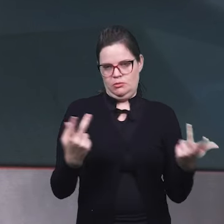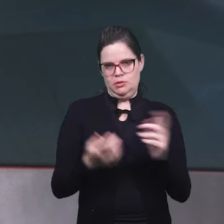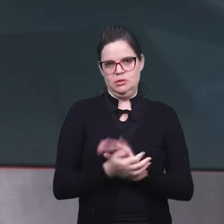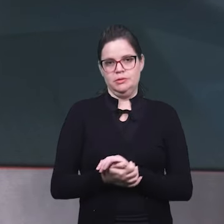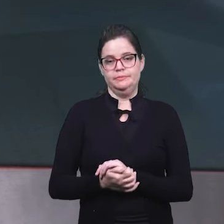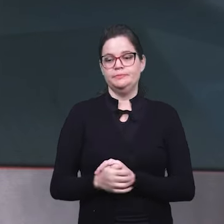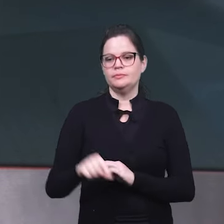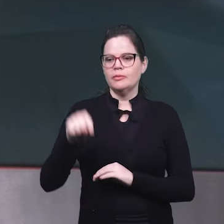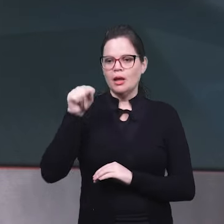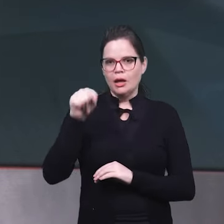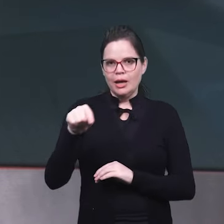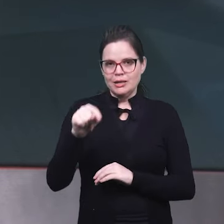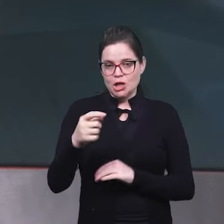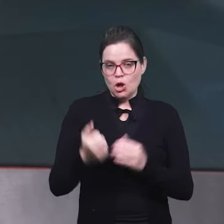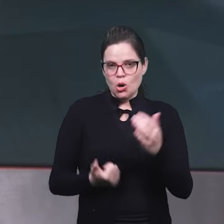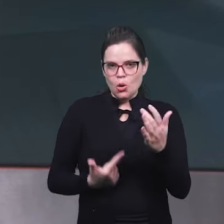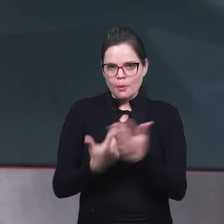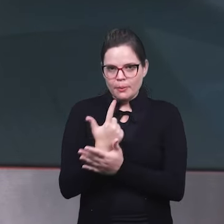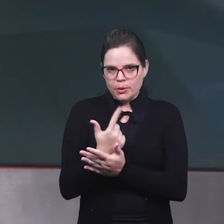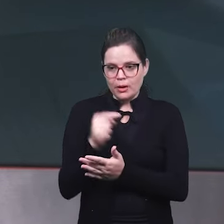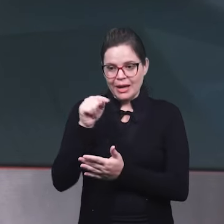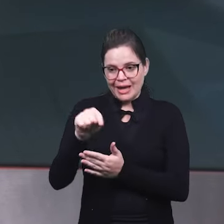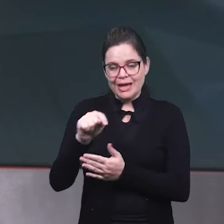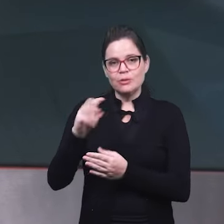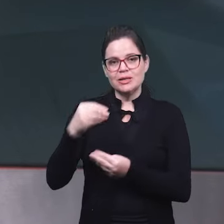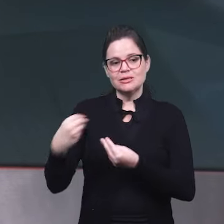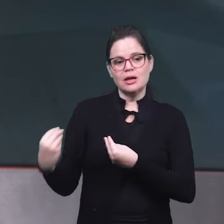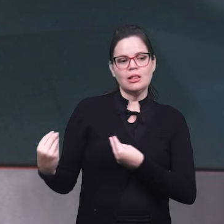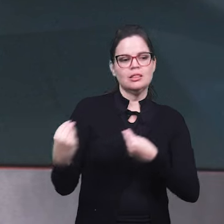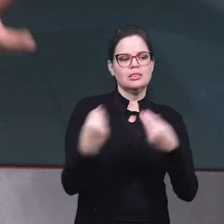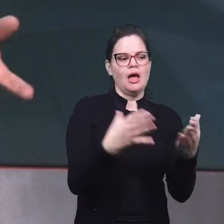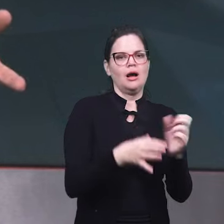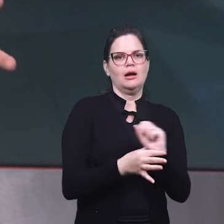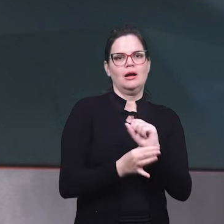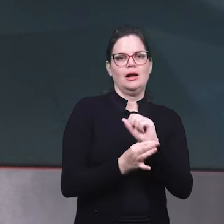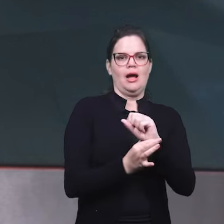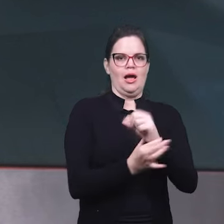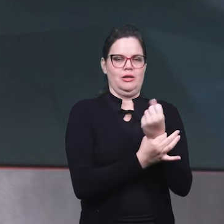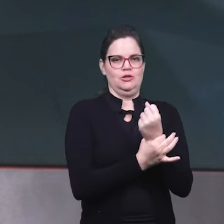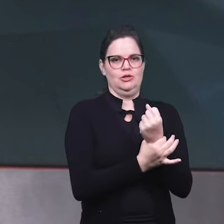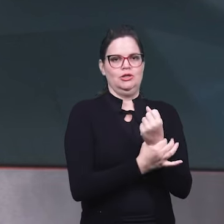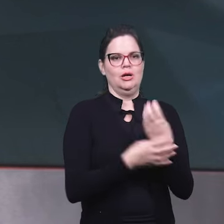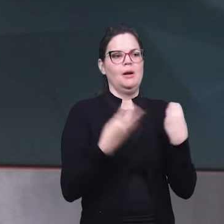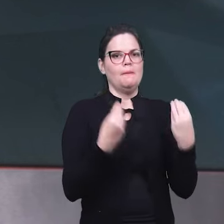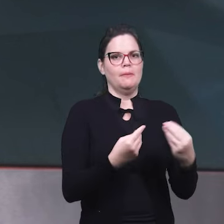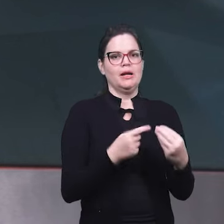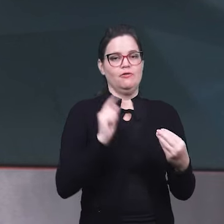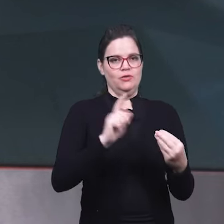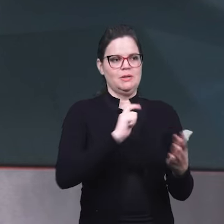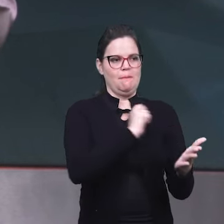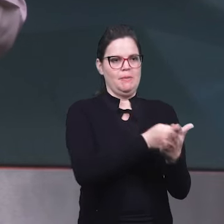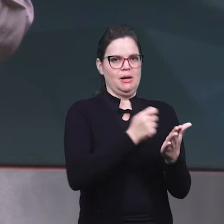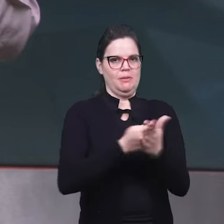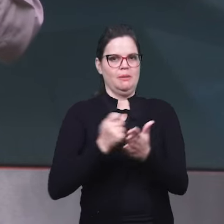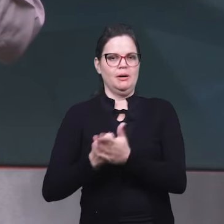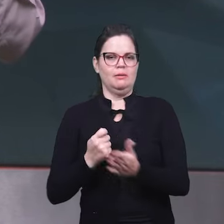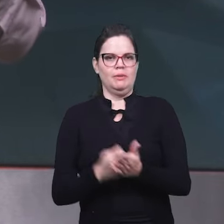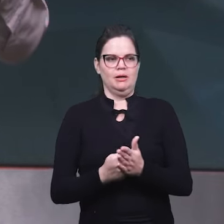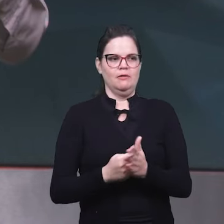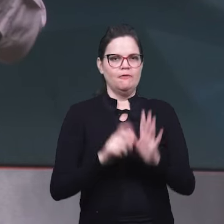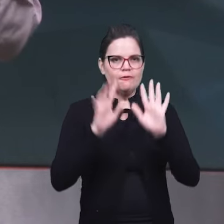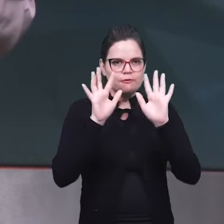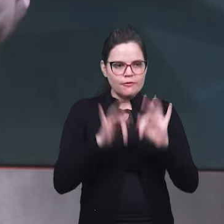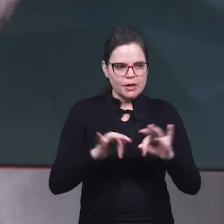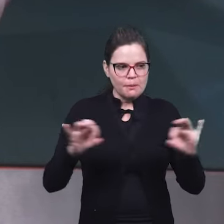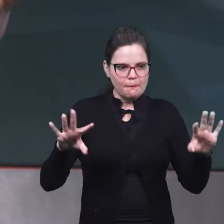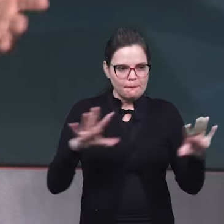garantia até você terminar a quitação desse bem. Você